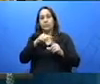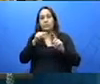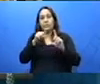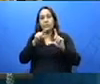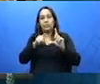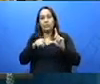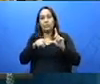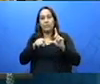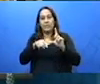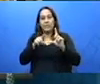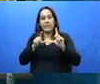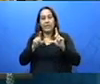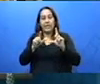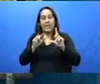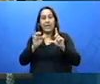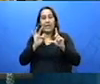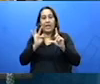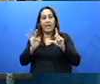tá?